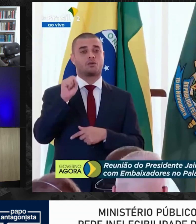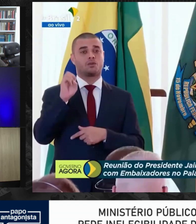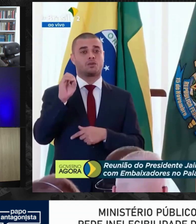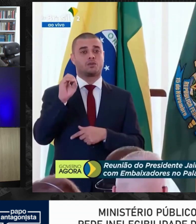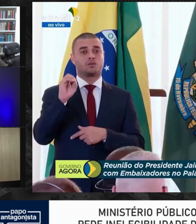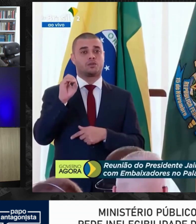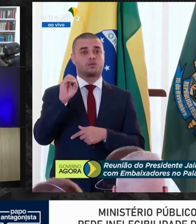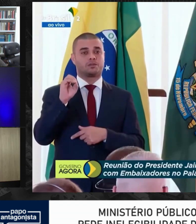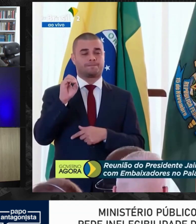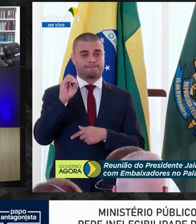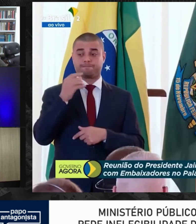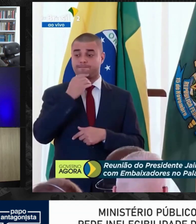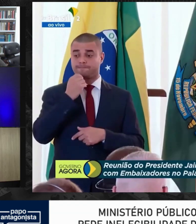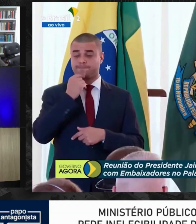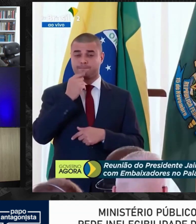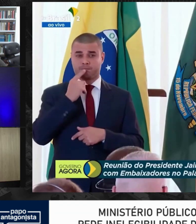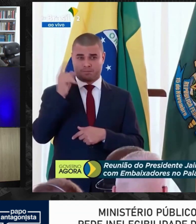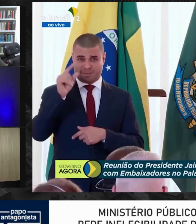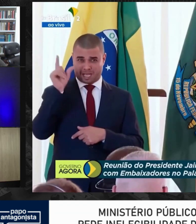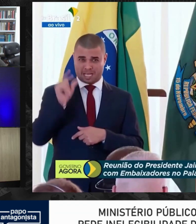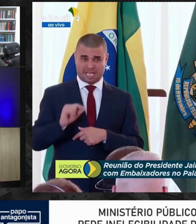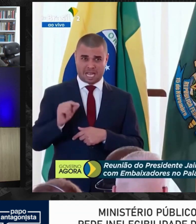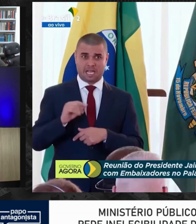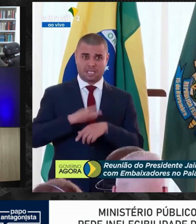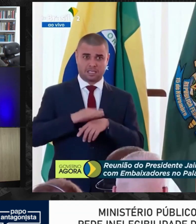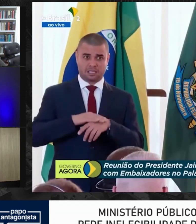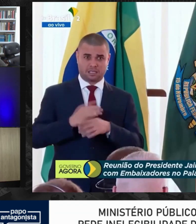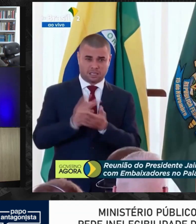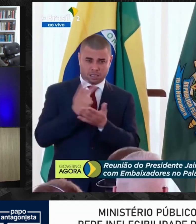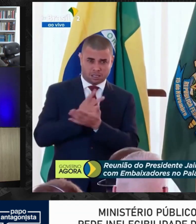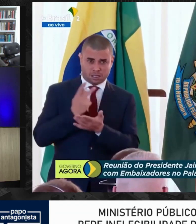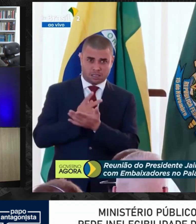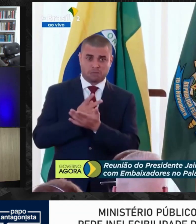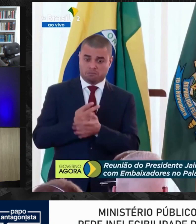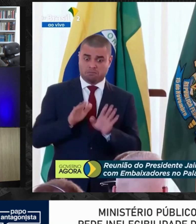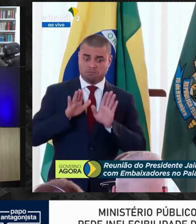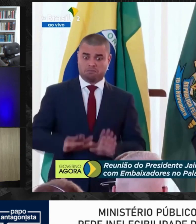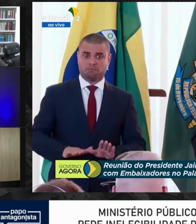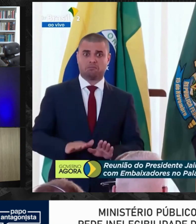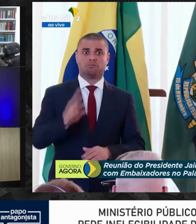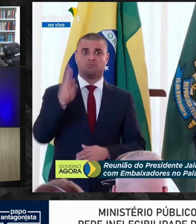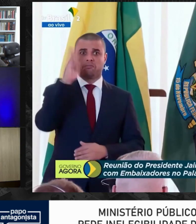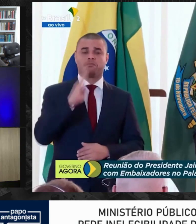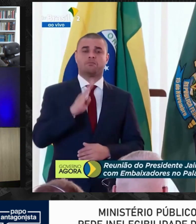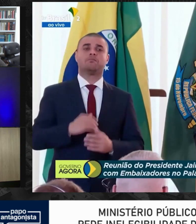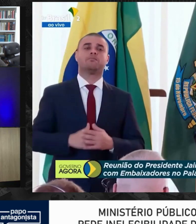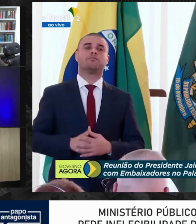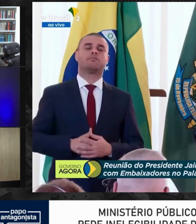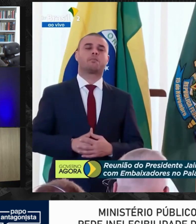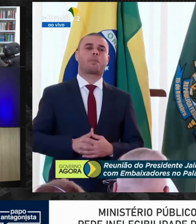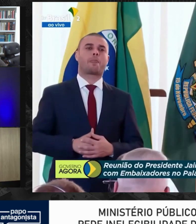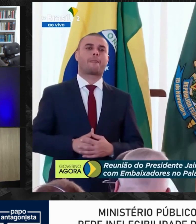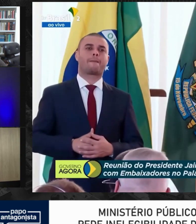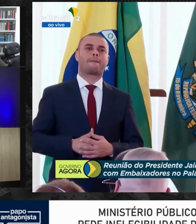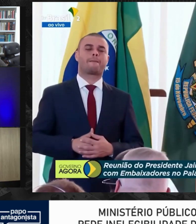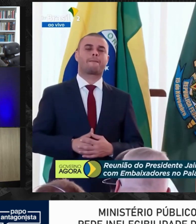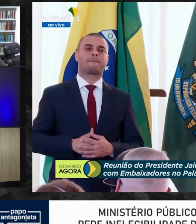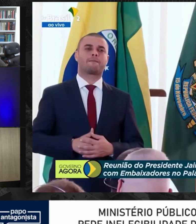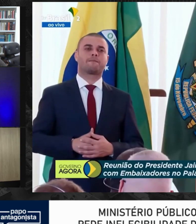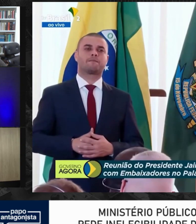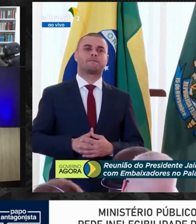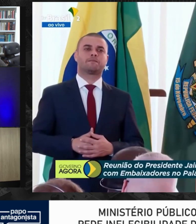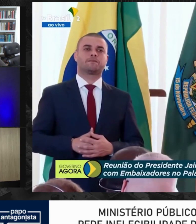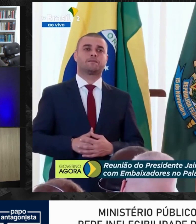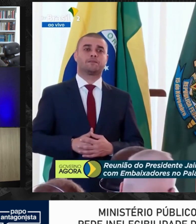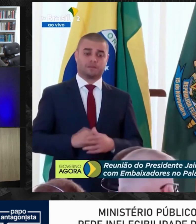um sentimento de desconfiança de tal forma que as pessoas foram para as ruas combater o próprio sistema o discurso autoridade